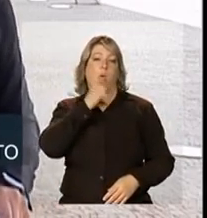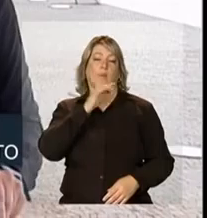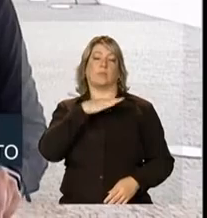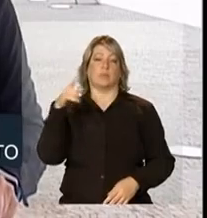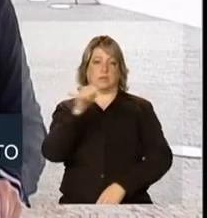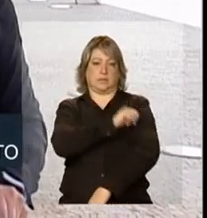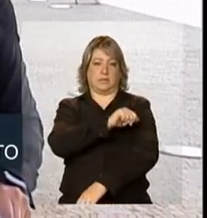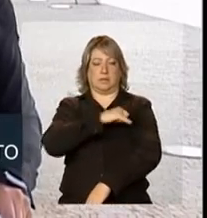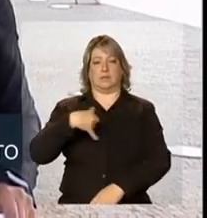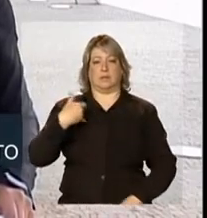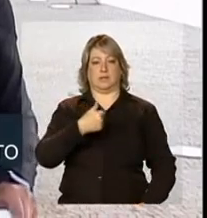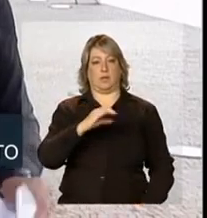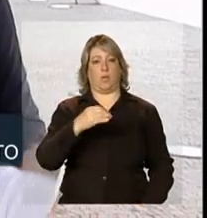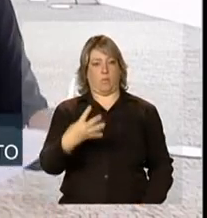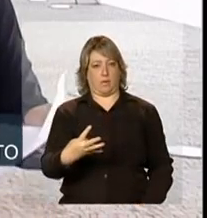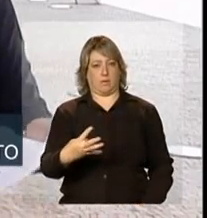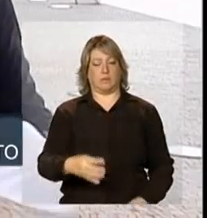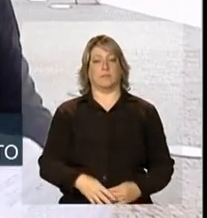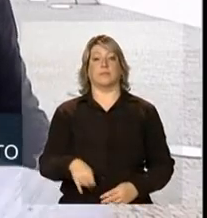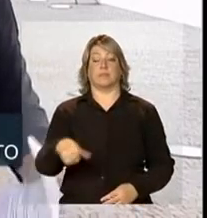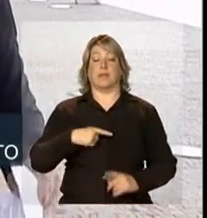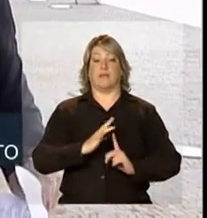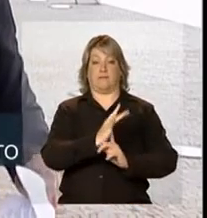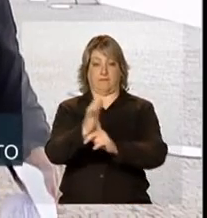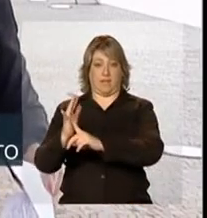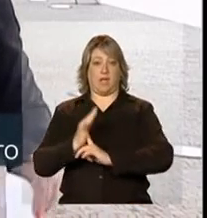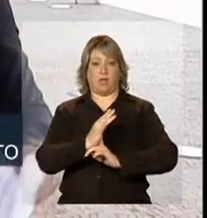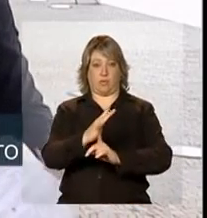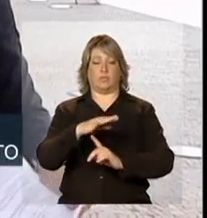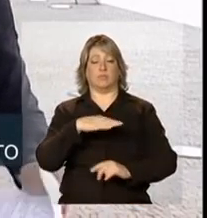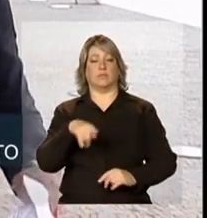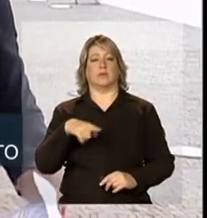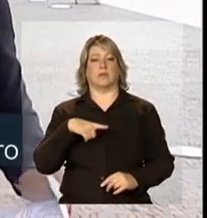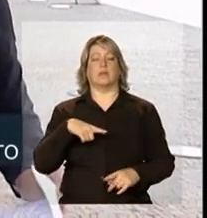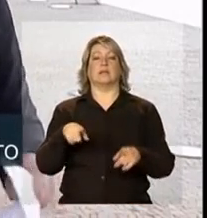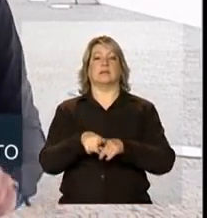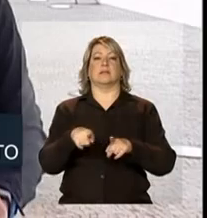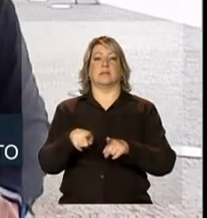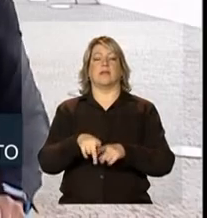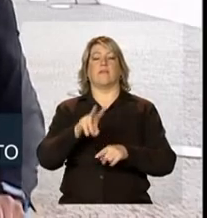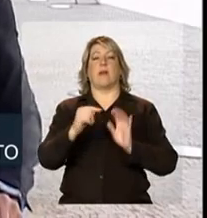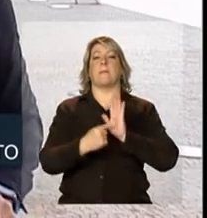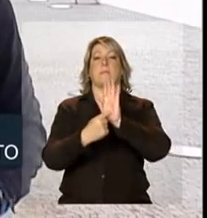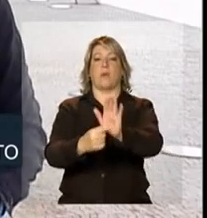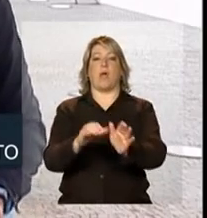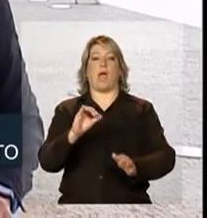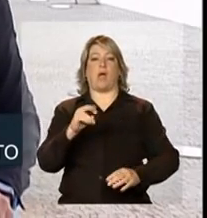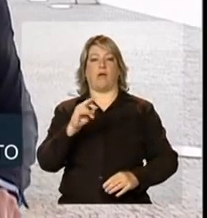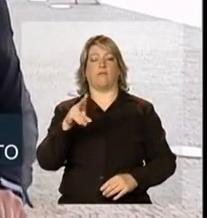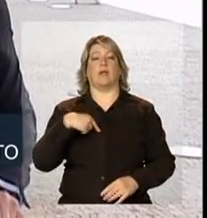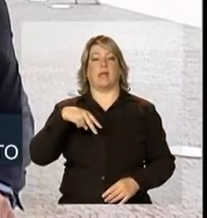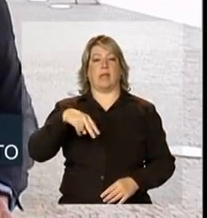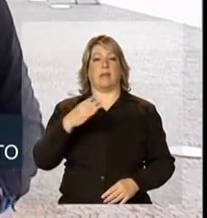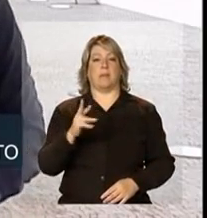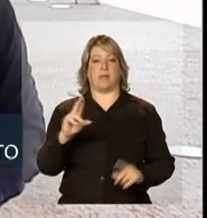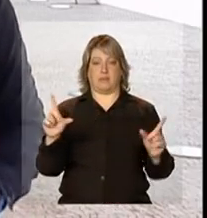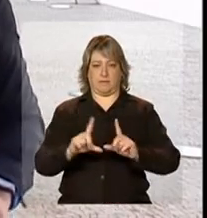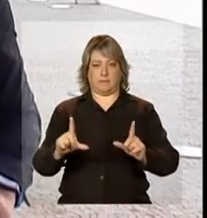Janeiro, aos 104 anos. O velório e parte e o cortejo vão ser transmitidos ao vivo pela TV